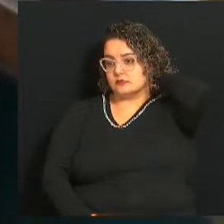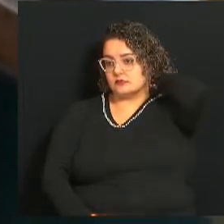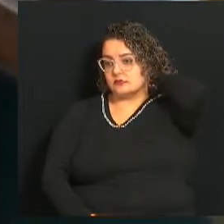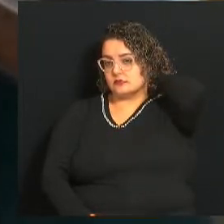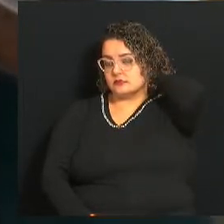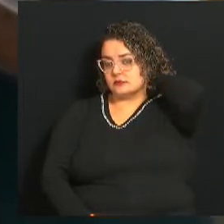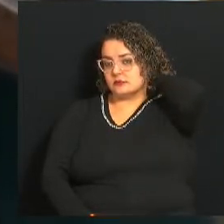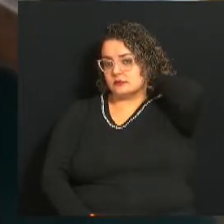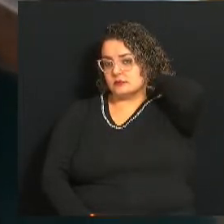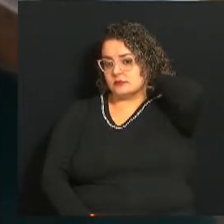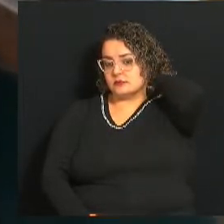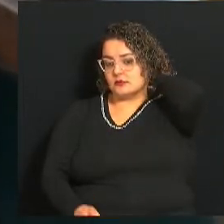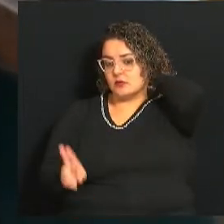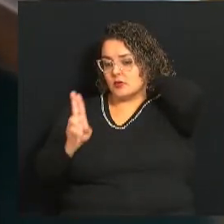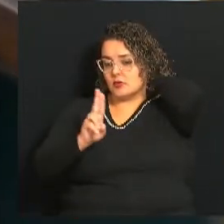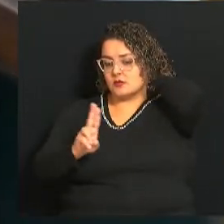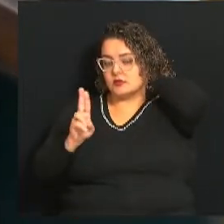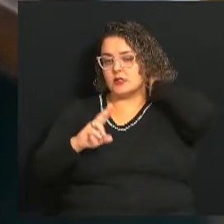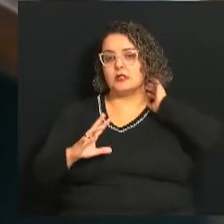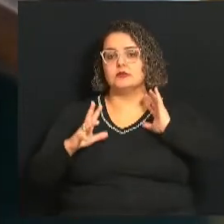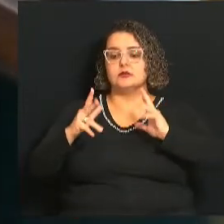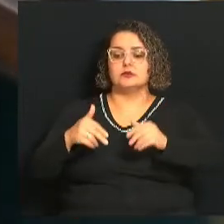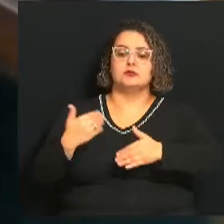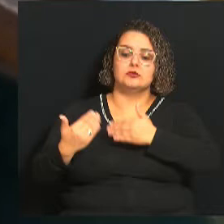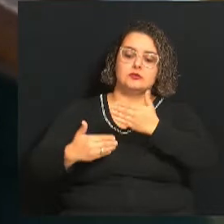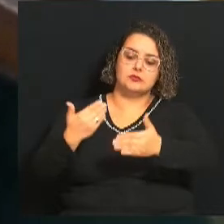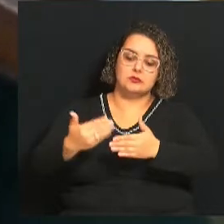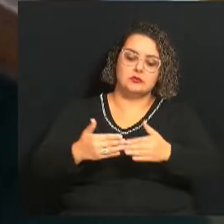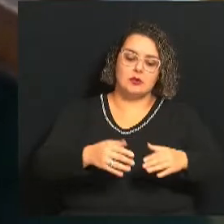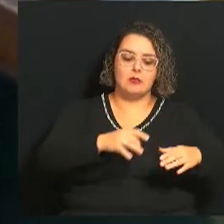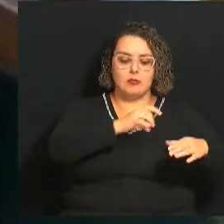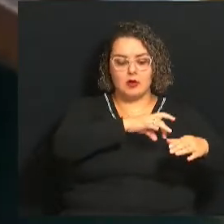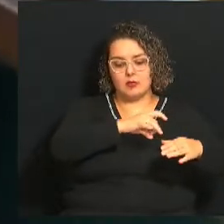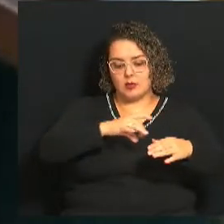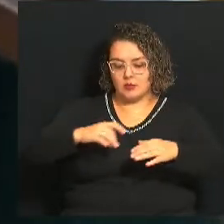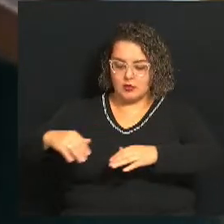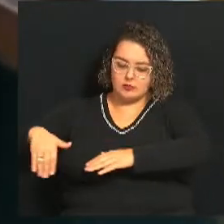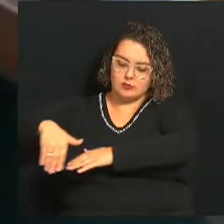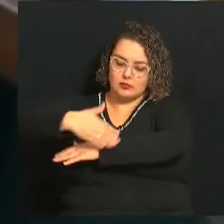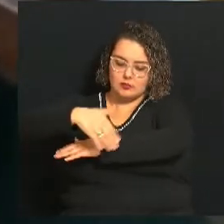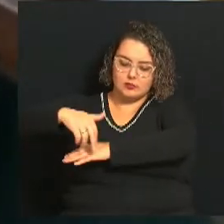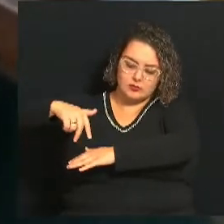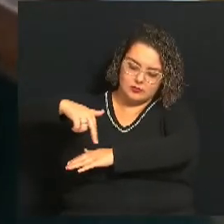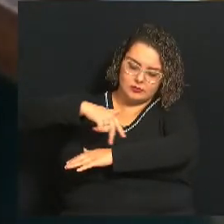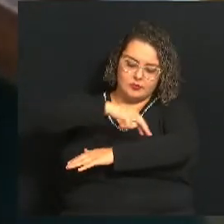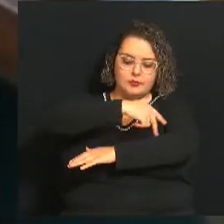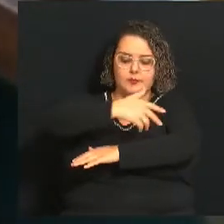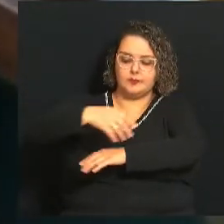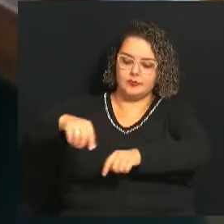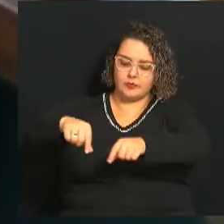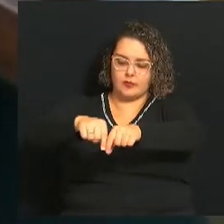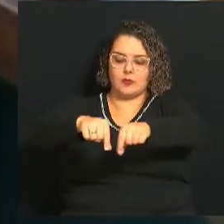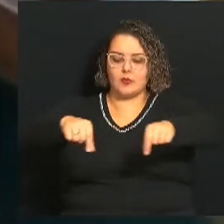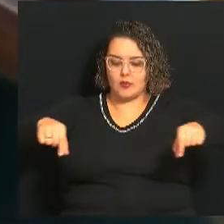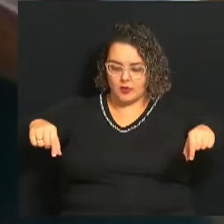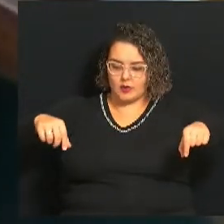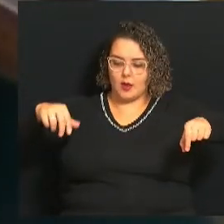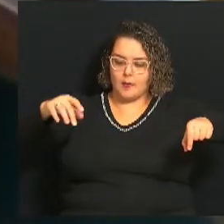de plantio de árvores em calçadas, em canteiros centrais, em praças